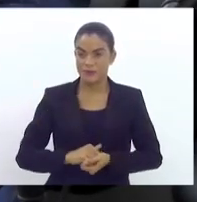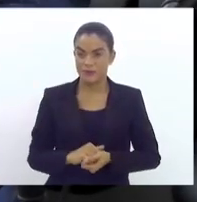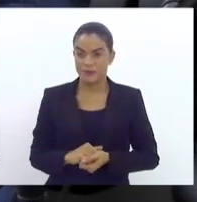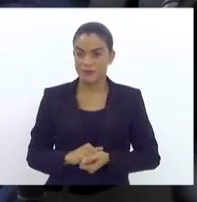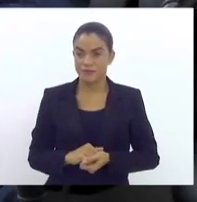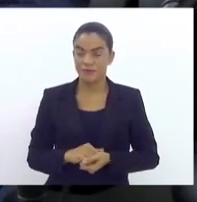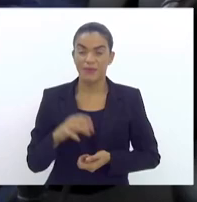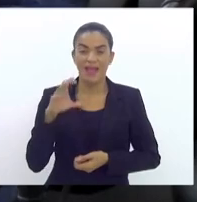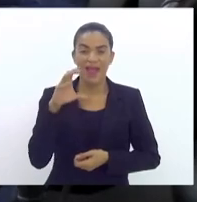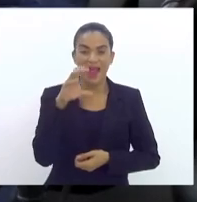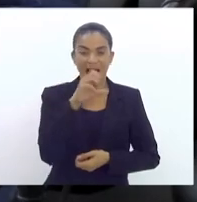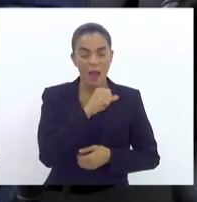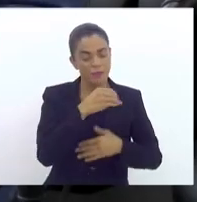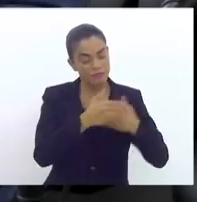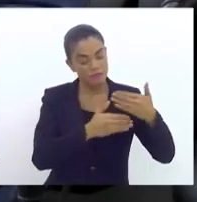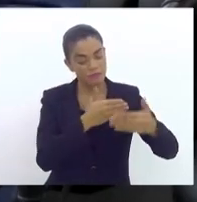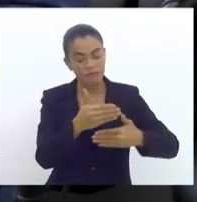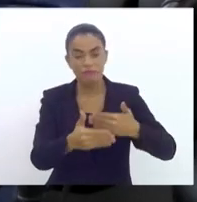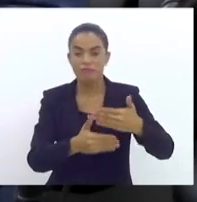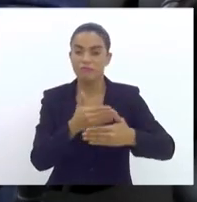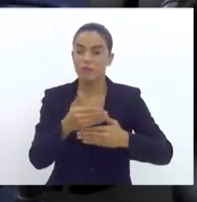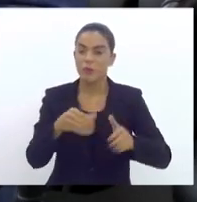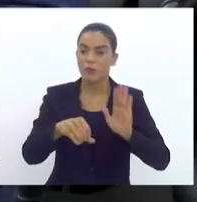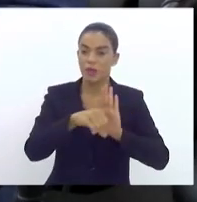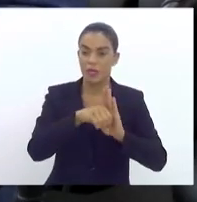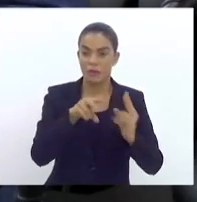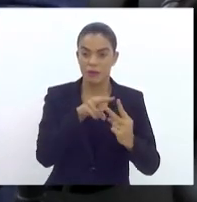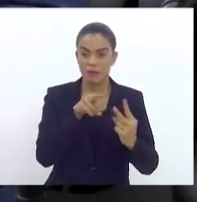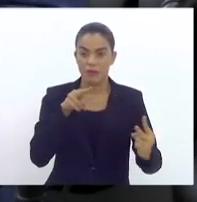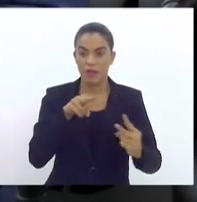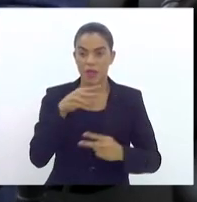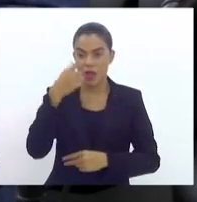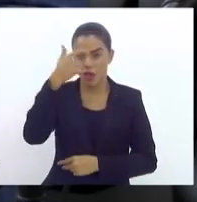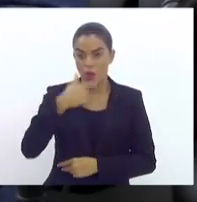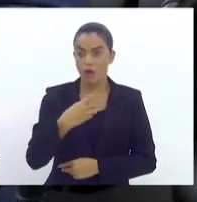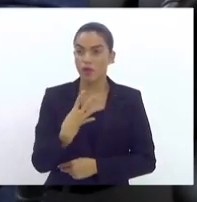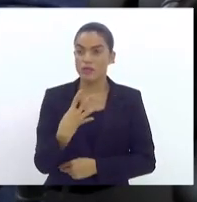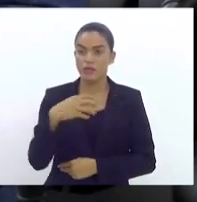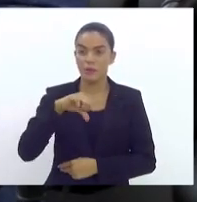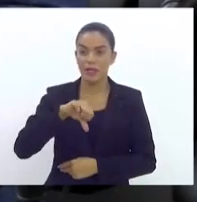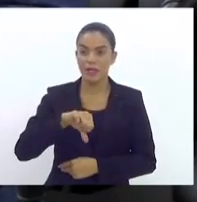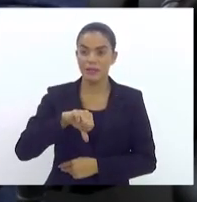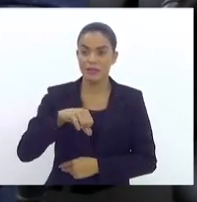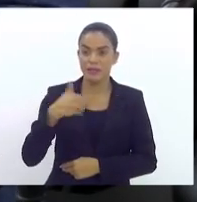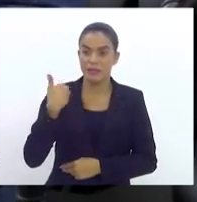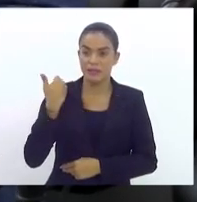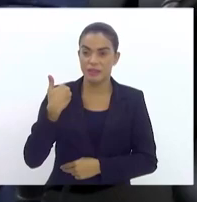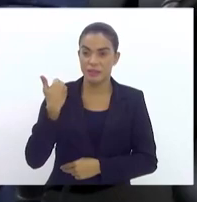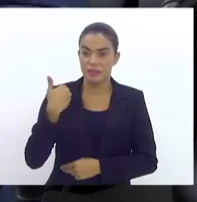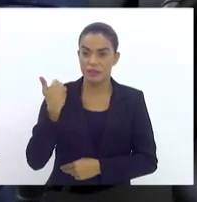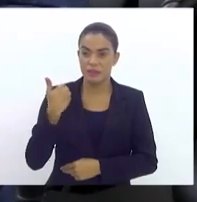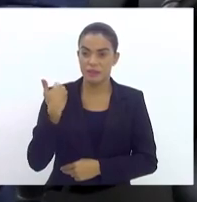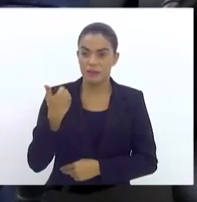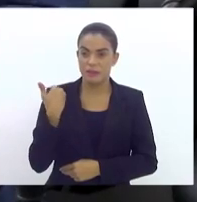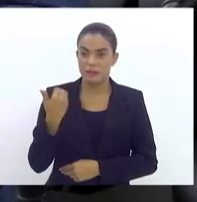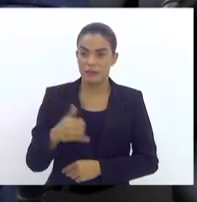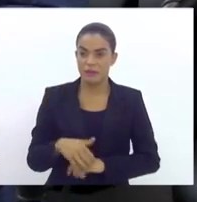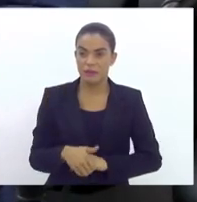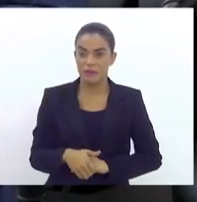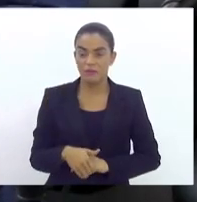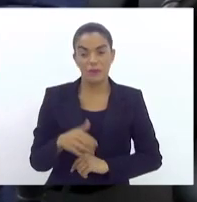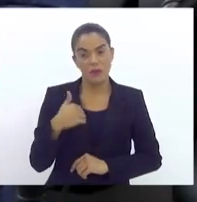rapidamente na trajetória sobre Cristo cibernético eu tenho 49 anos de idade 24 anos de Michel portanto